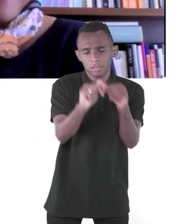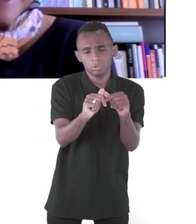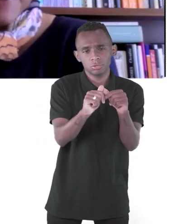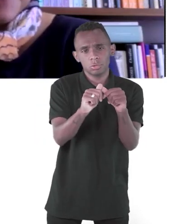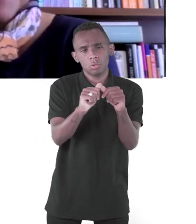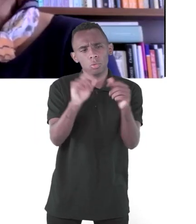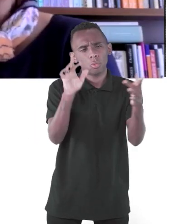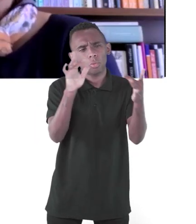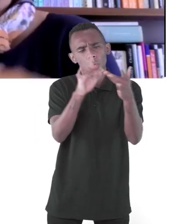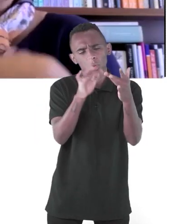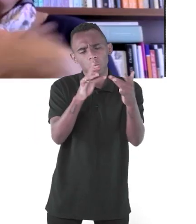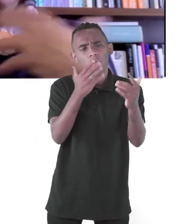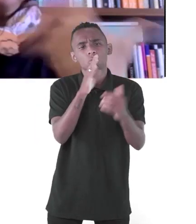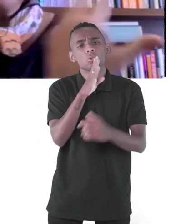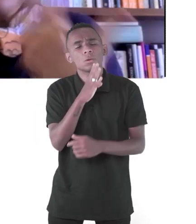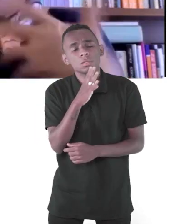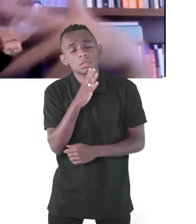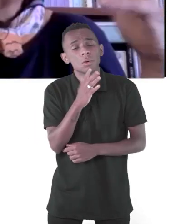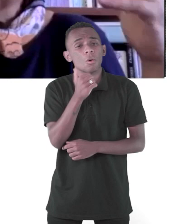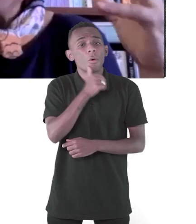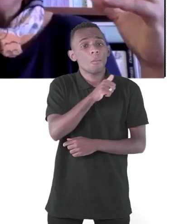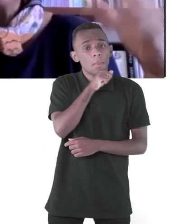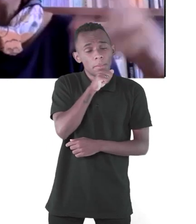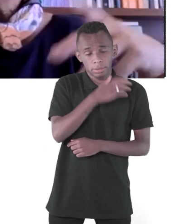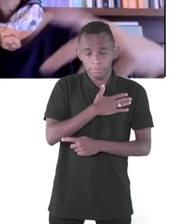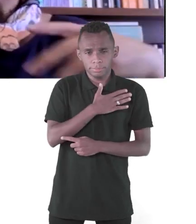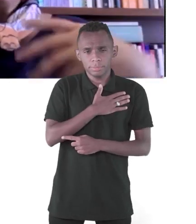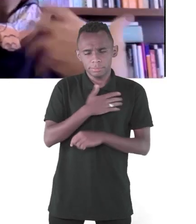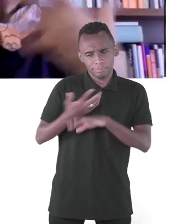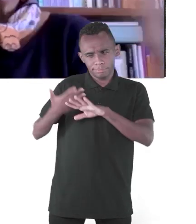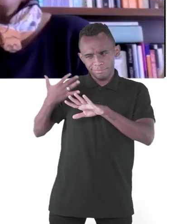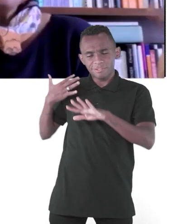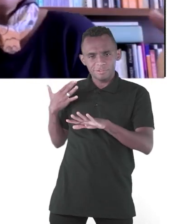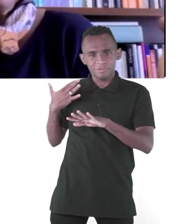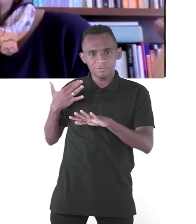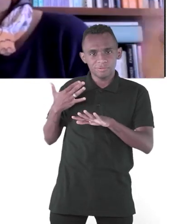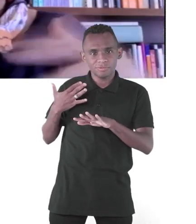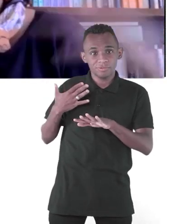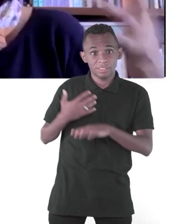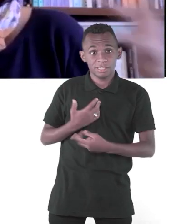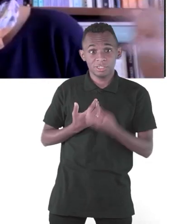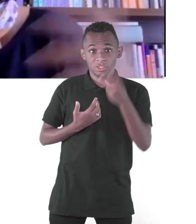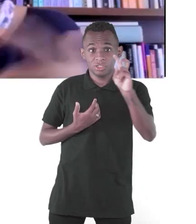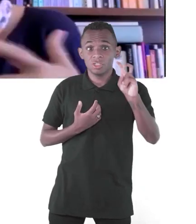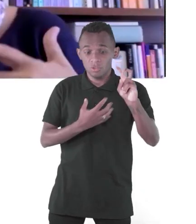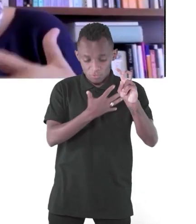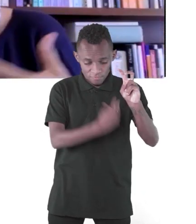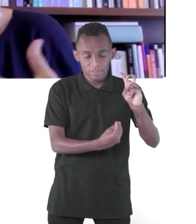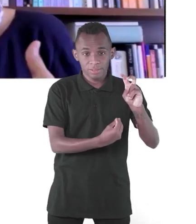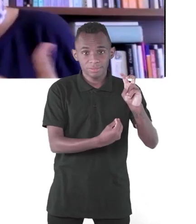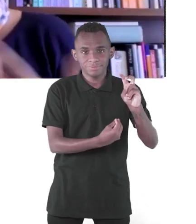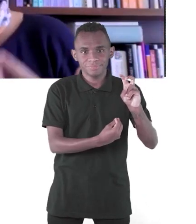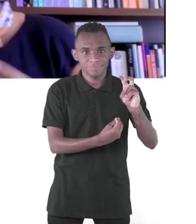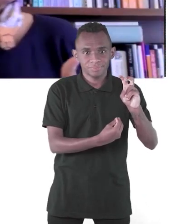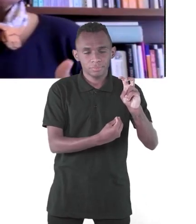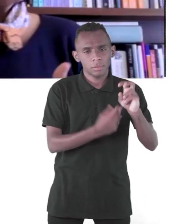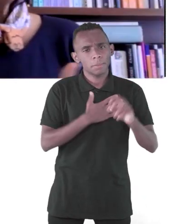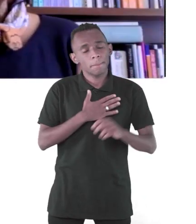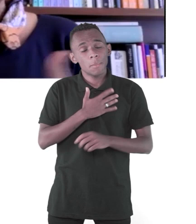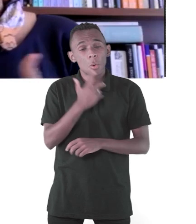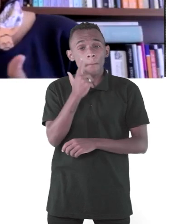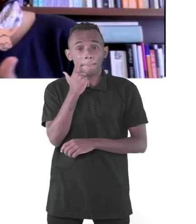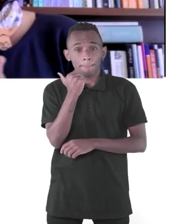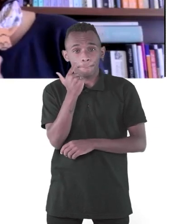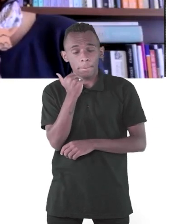do Zeca Rocha. Os dois fizeram uma família grande, né? 5 filhos, não é pouca coisa, mas o meu